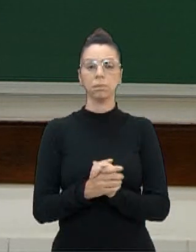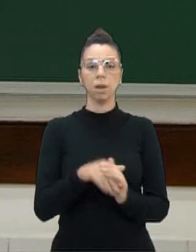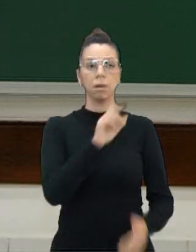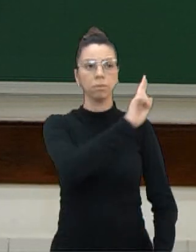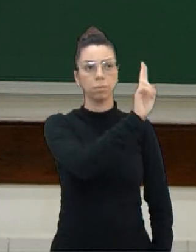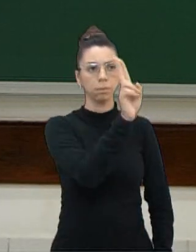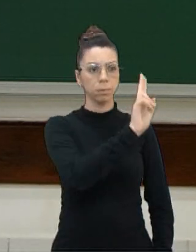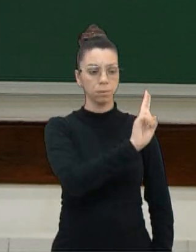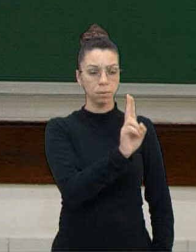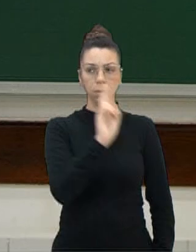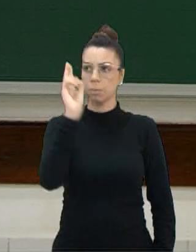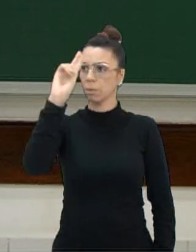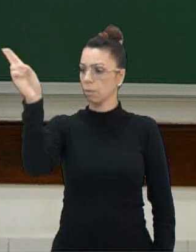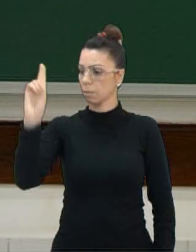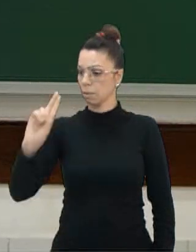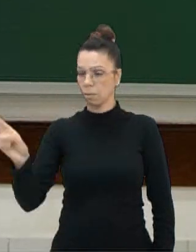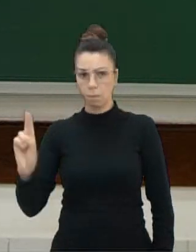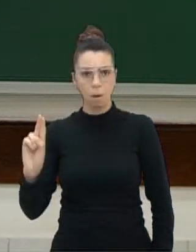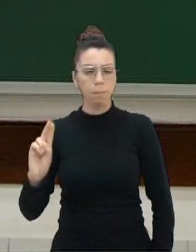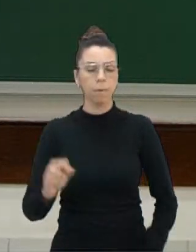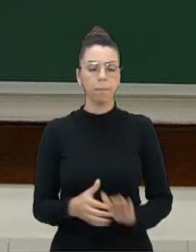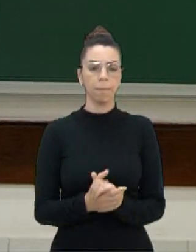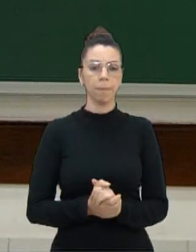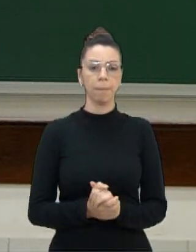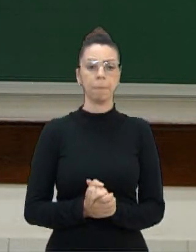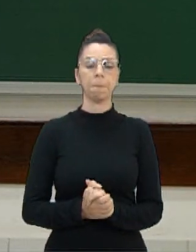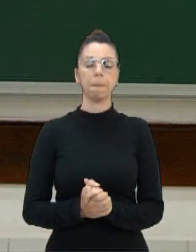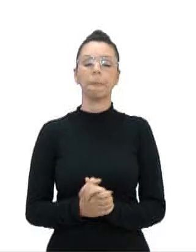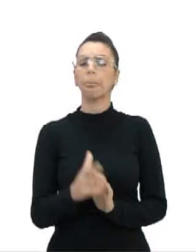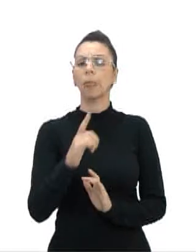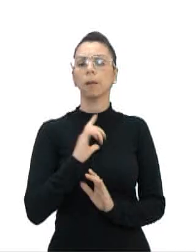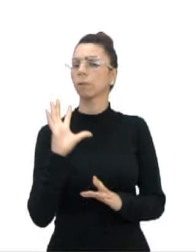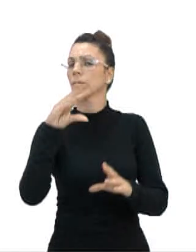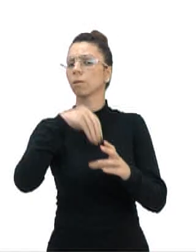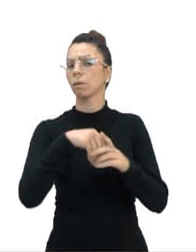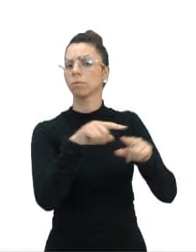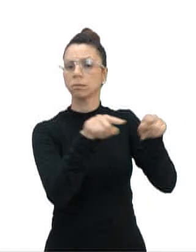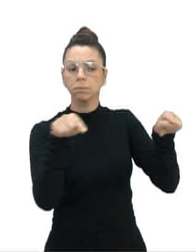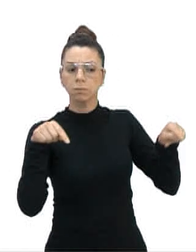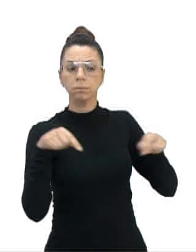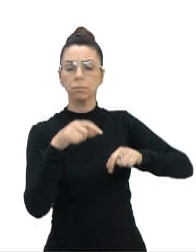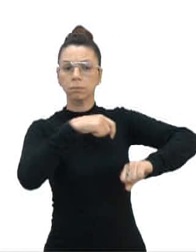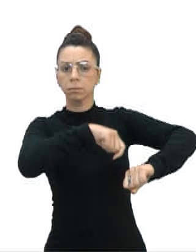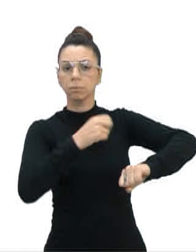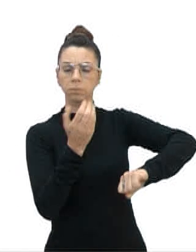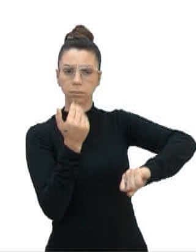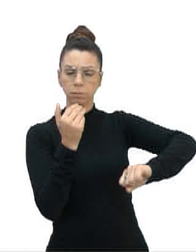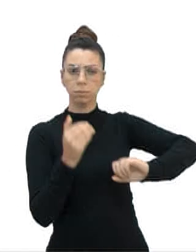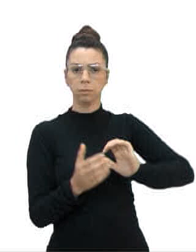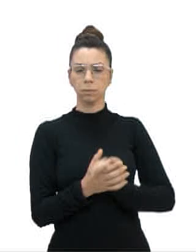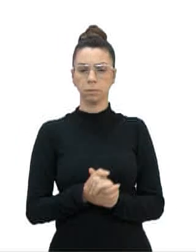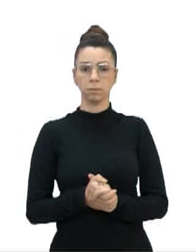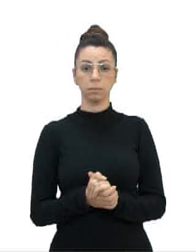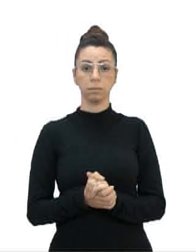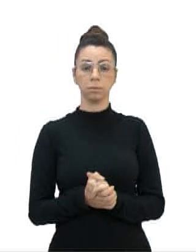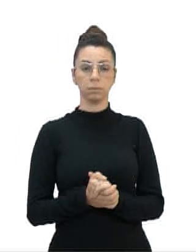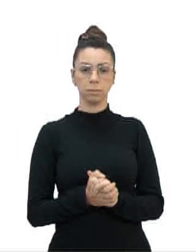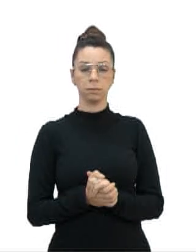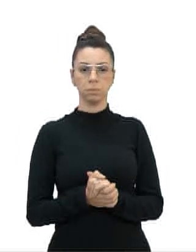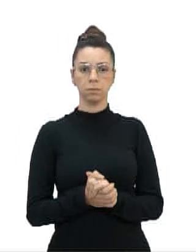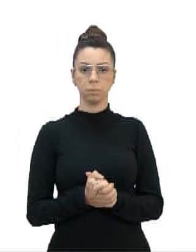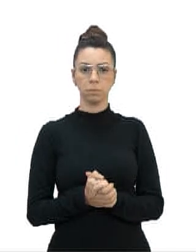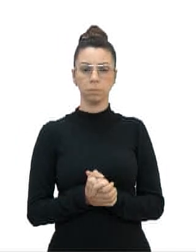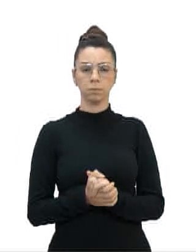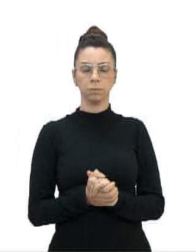em espanhol aí na sua casa, perfeito? O que temos na cozinha, então? El armário empotrado, armário